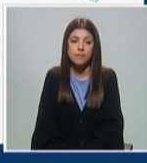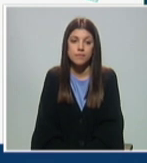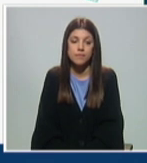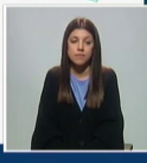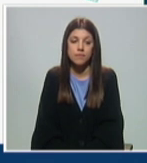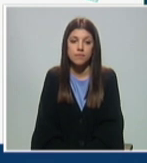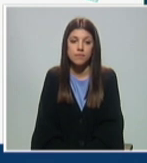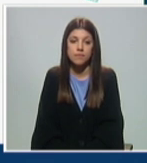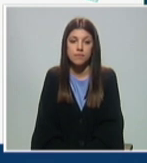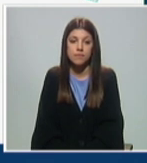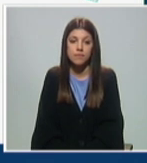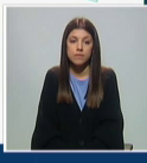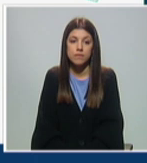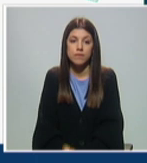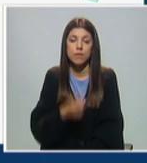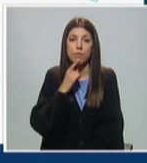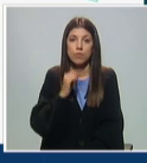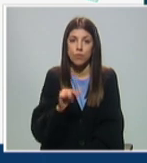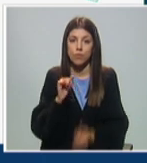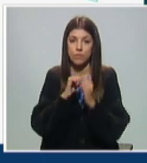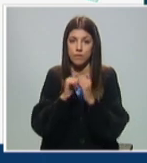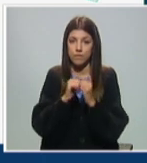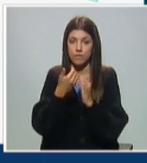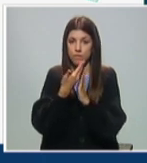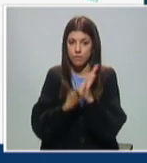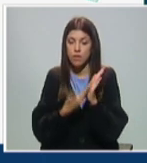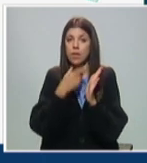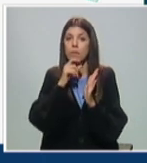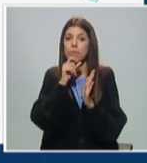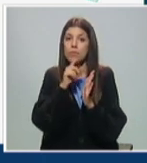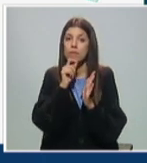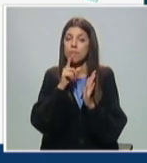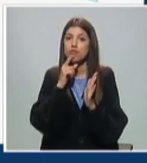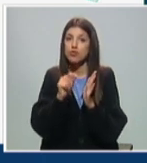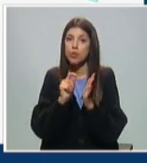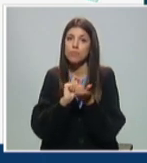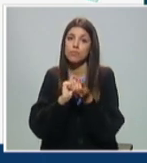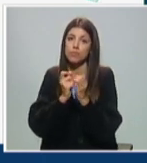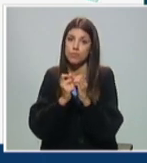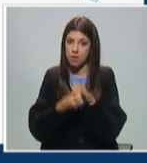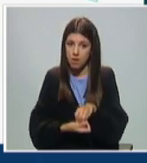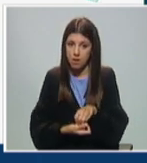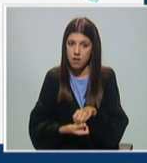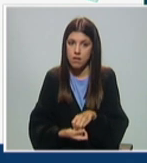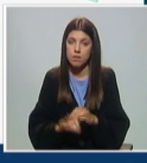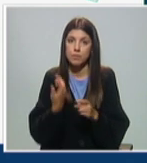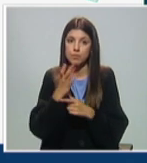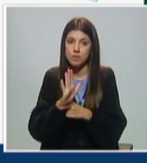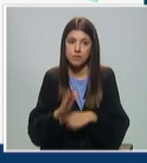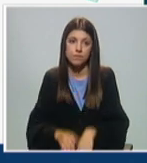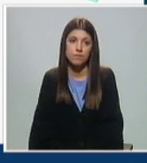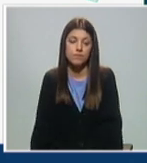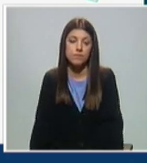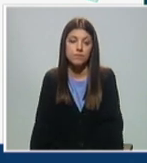o nome da nossa folha e criar as folhas que nós entendermos. Por exemplo, eu vou chamar